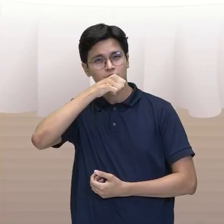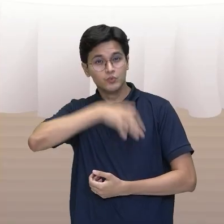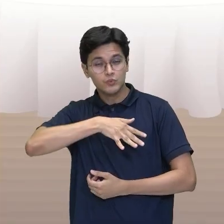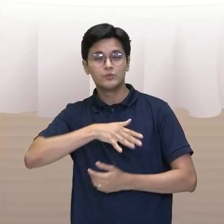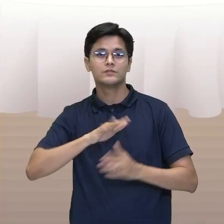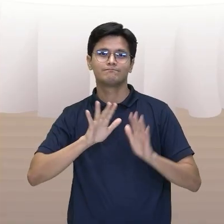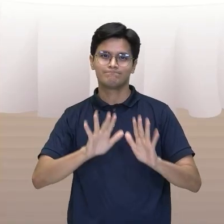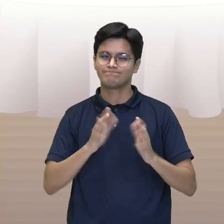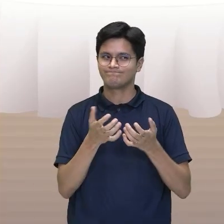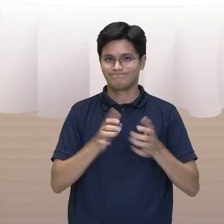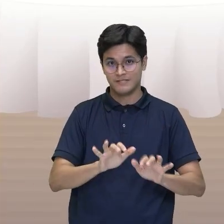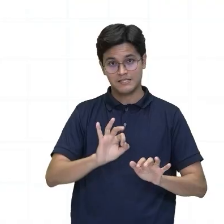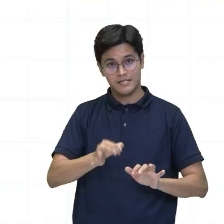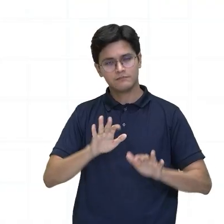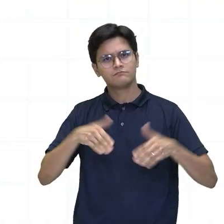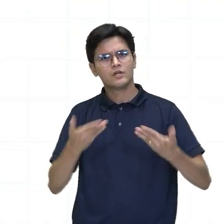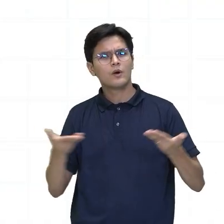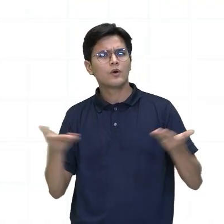explorar com vocês agora.